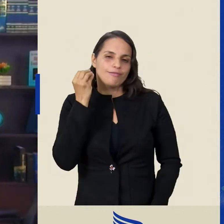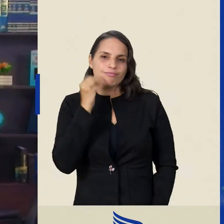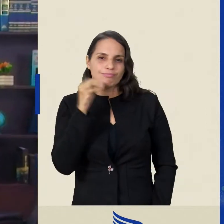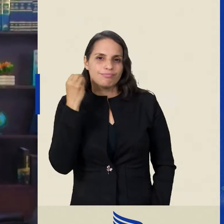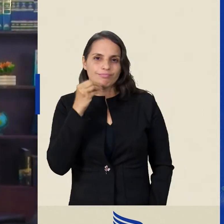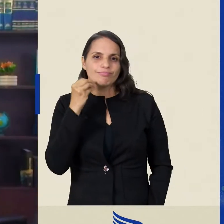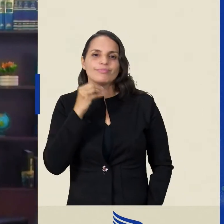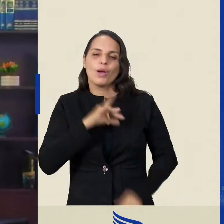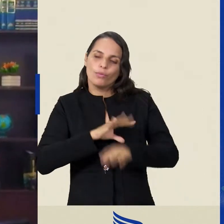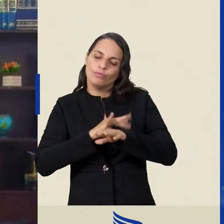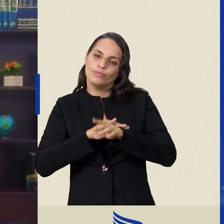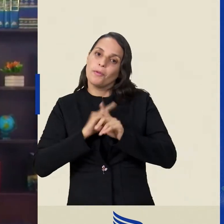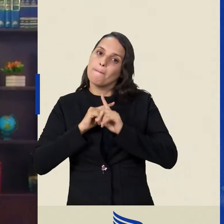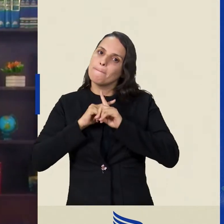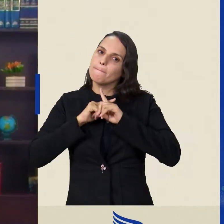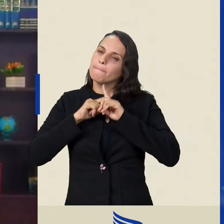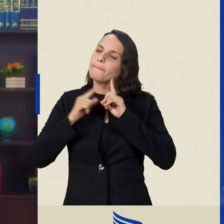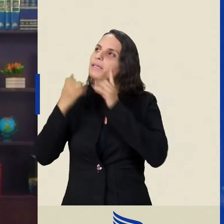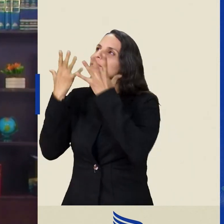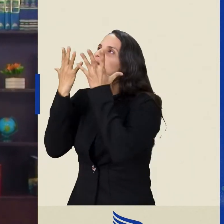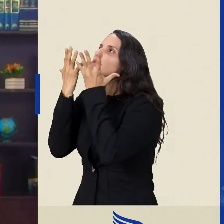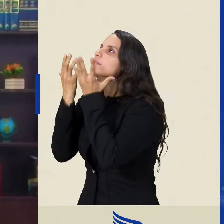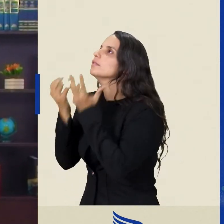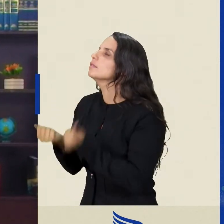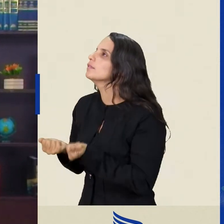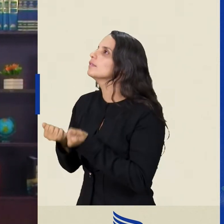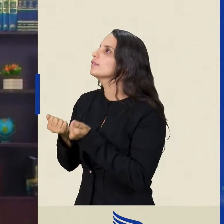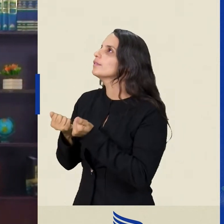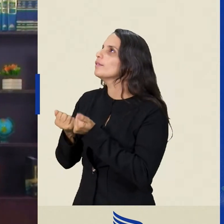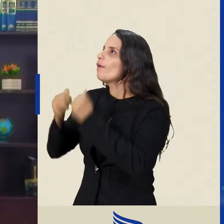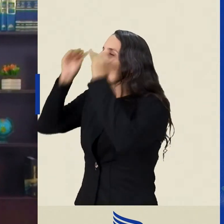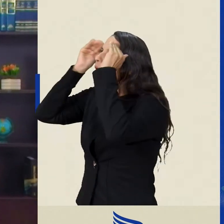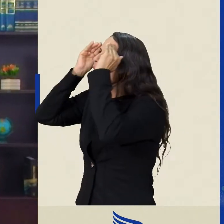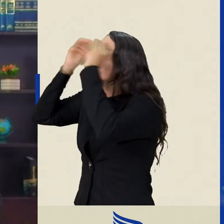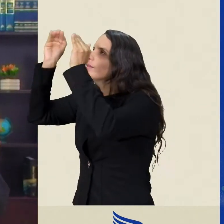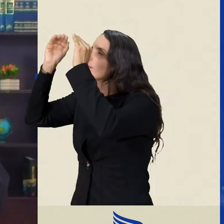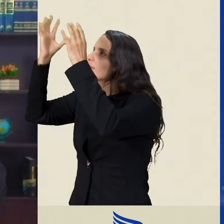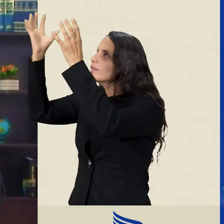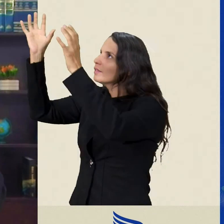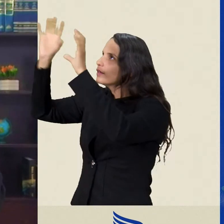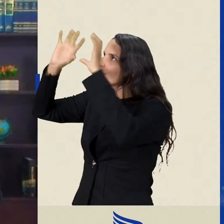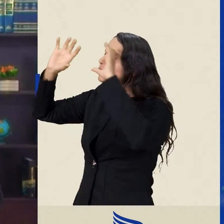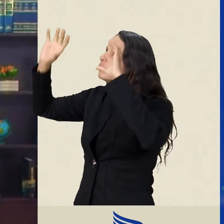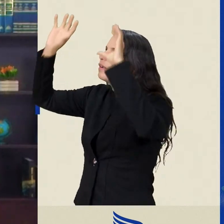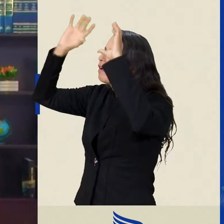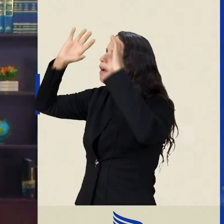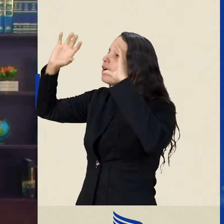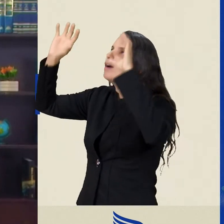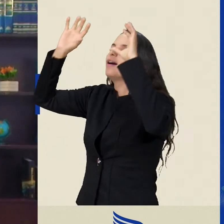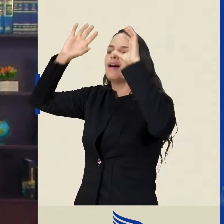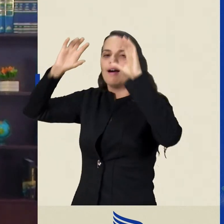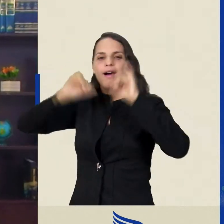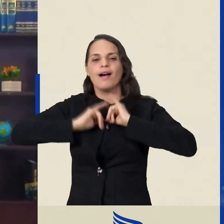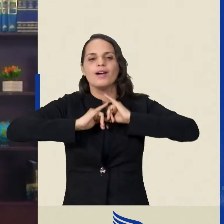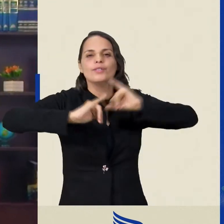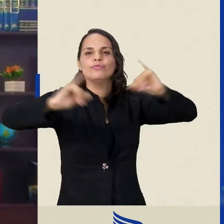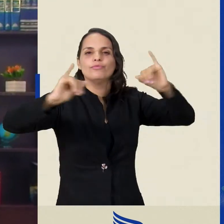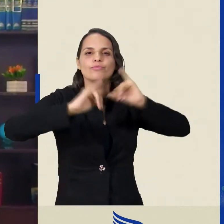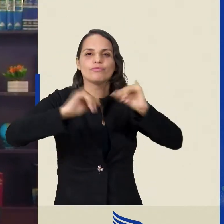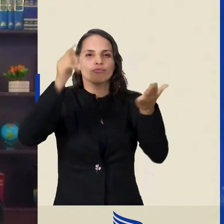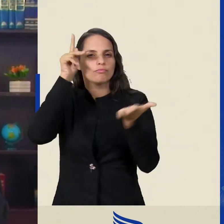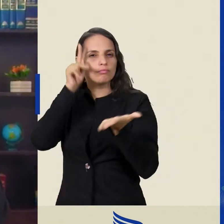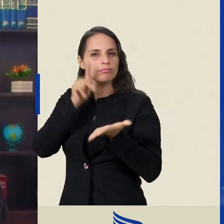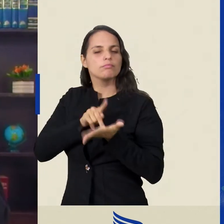debilitada, atendeu ao chamado, recebendo assim as visões e transmitindo-as fielmente ao